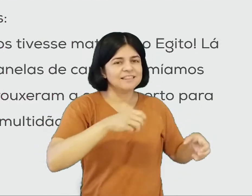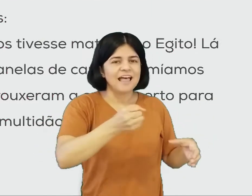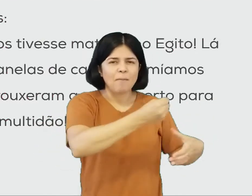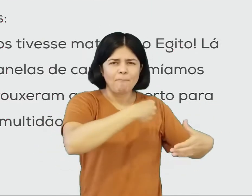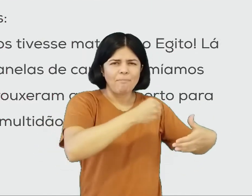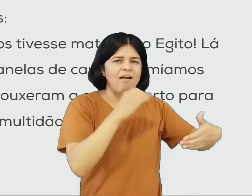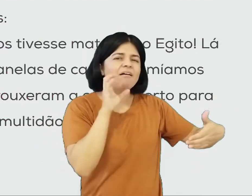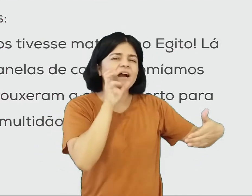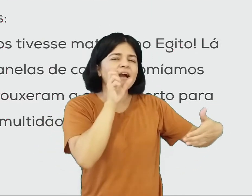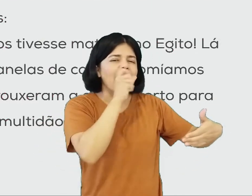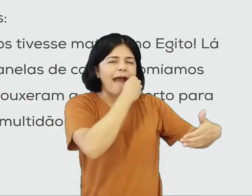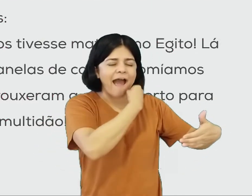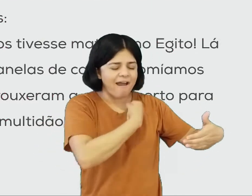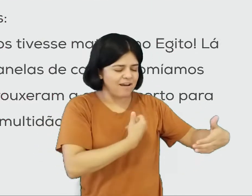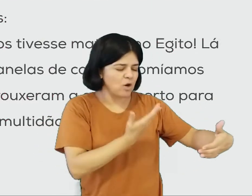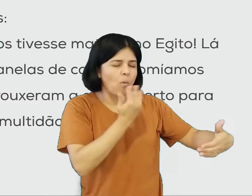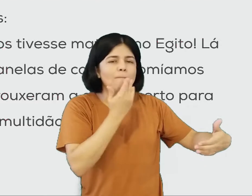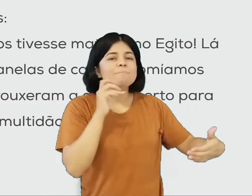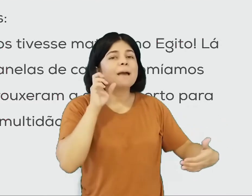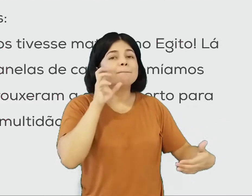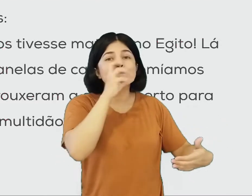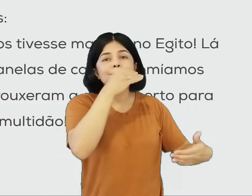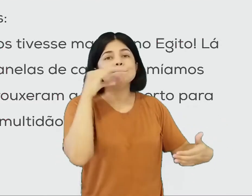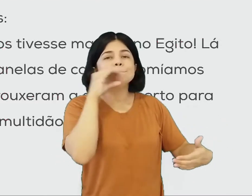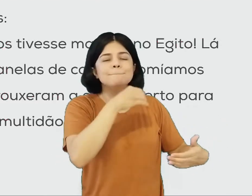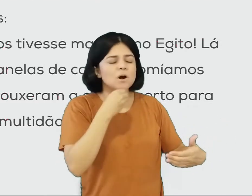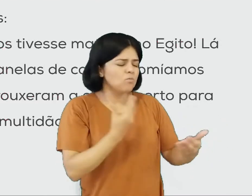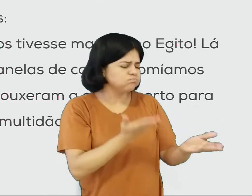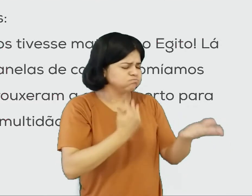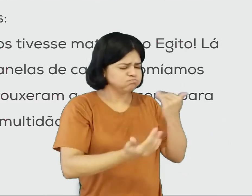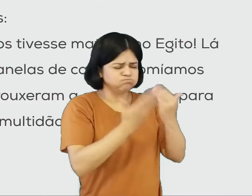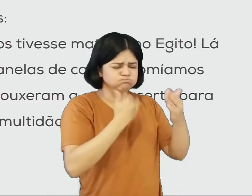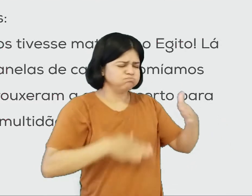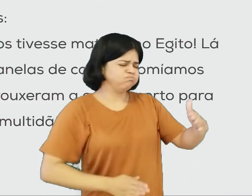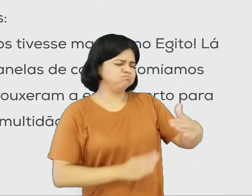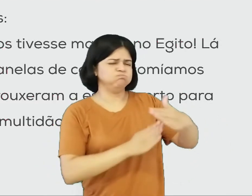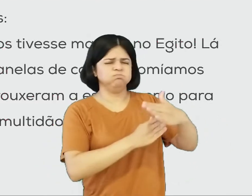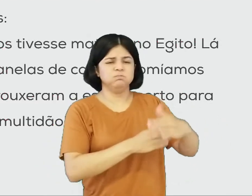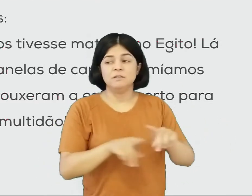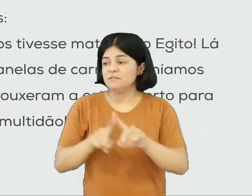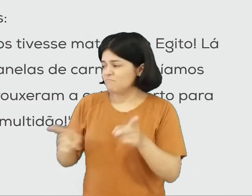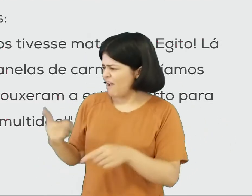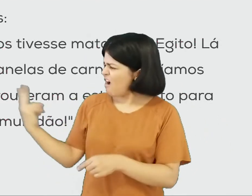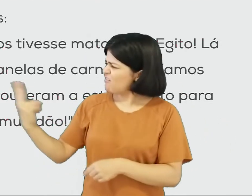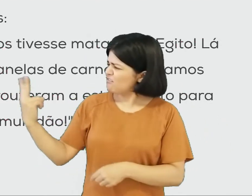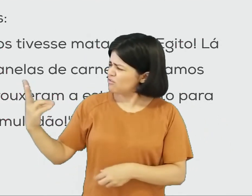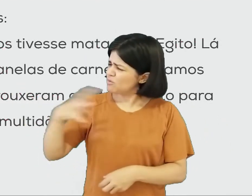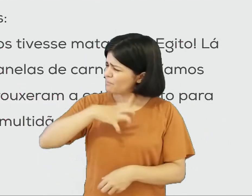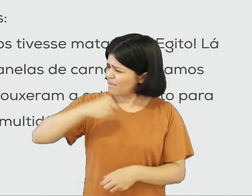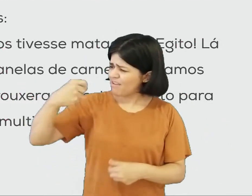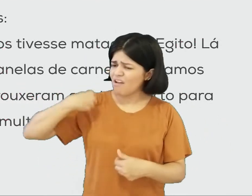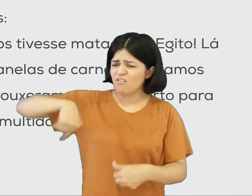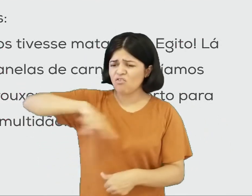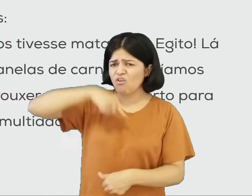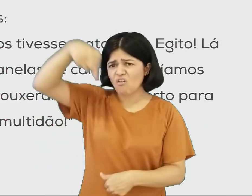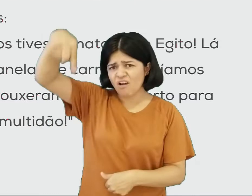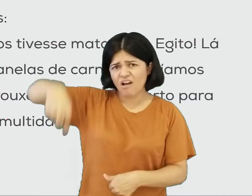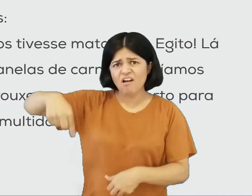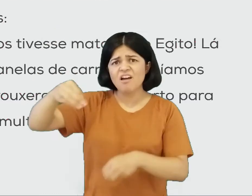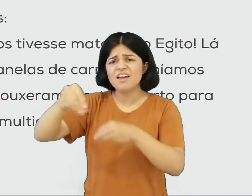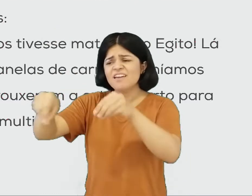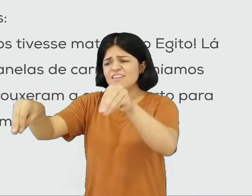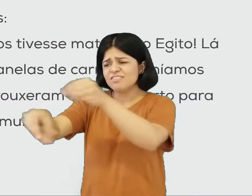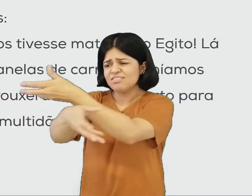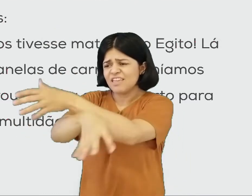comíamos pão à vontade. Mas vocês nos trouxeram a este deserto para